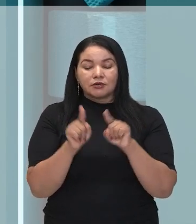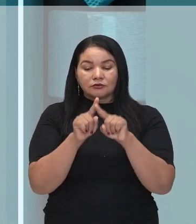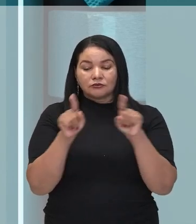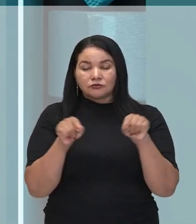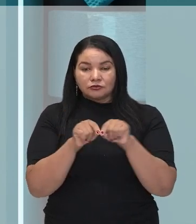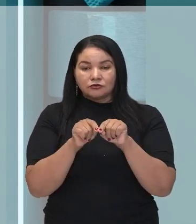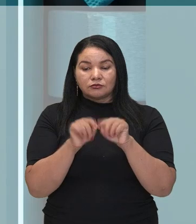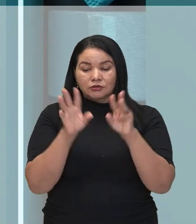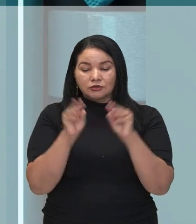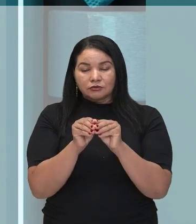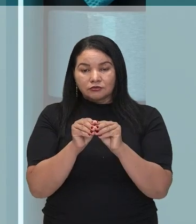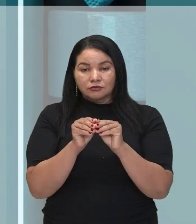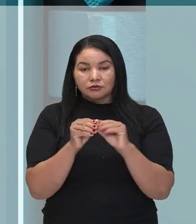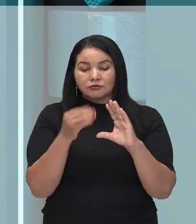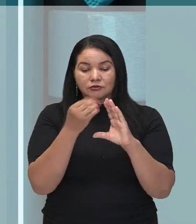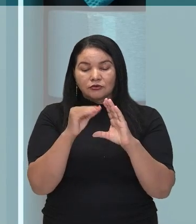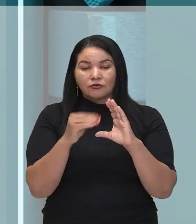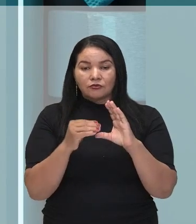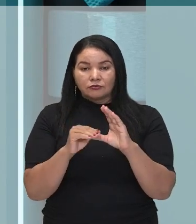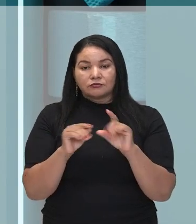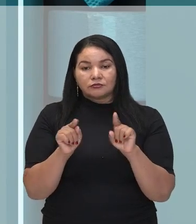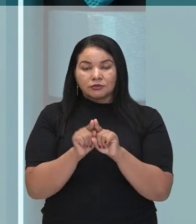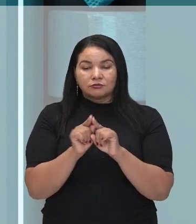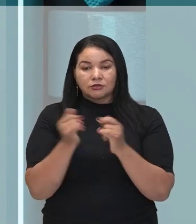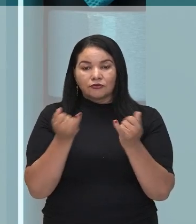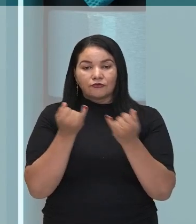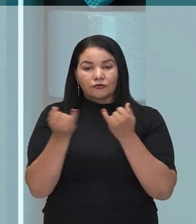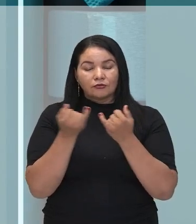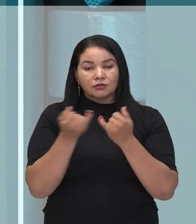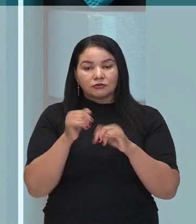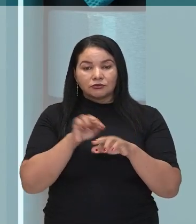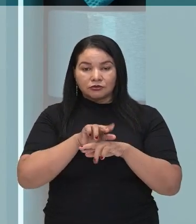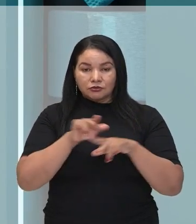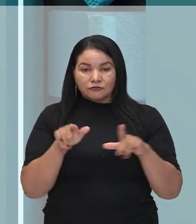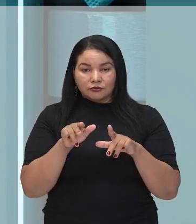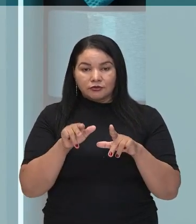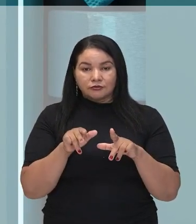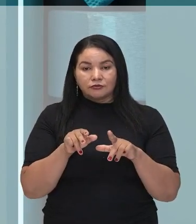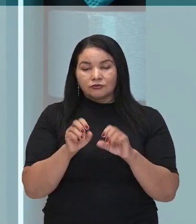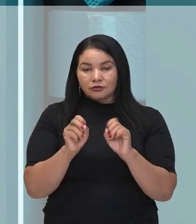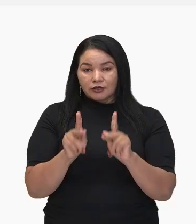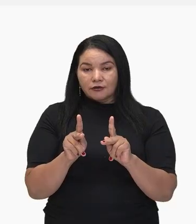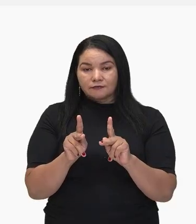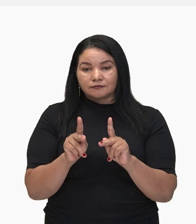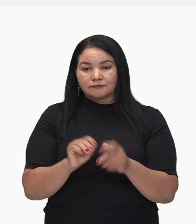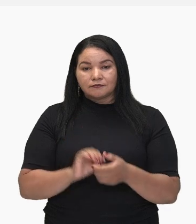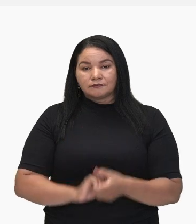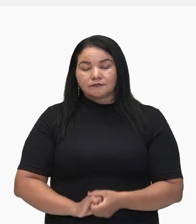espaço, na chamada de suas reportagens, dos seus informativos, ok?